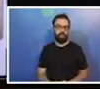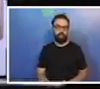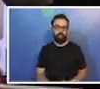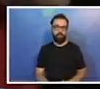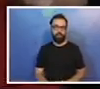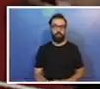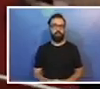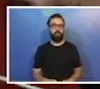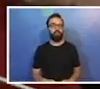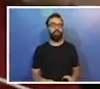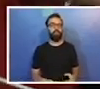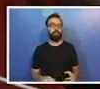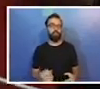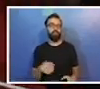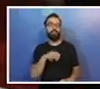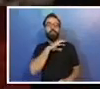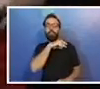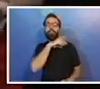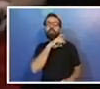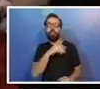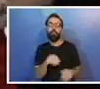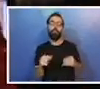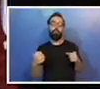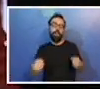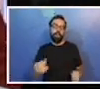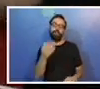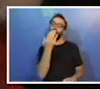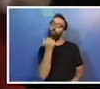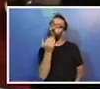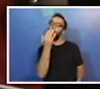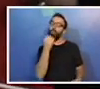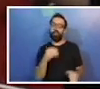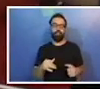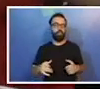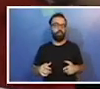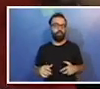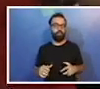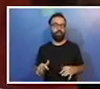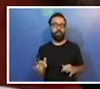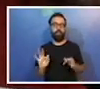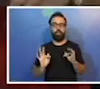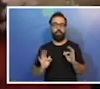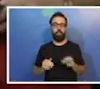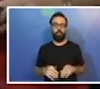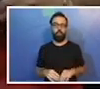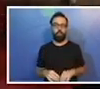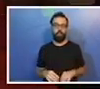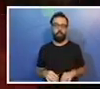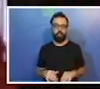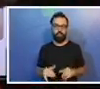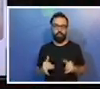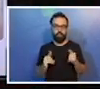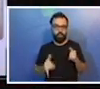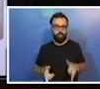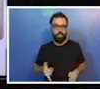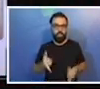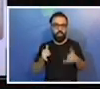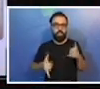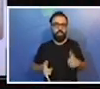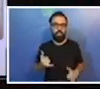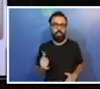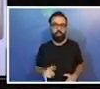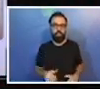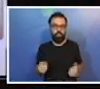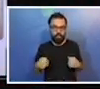estudamos que os seres vivos precisam se alimentar, ter energia para viver. E dependendo da